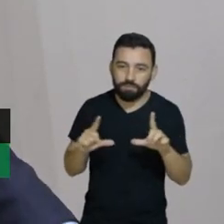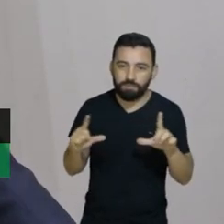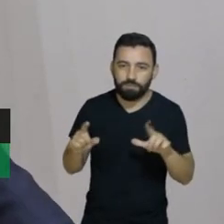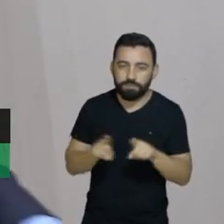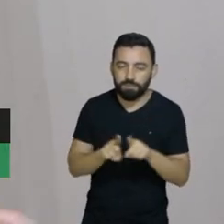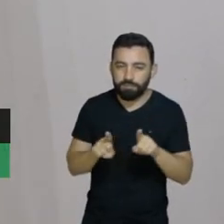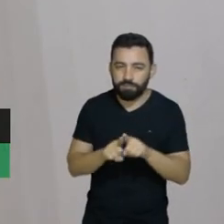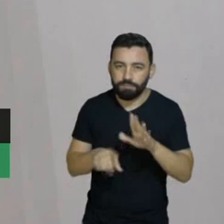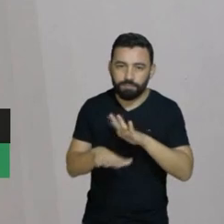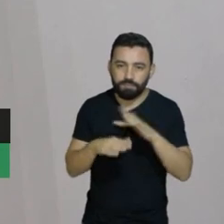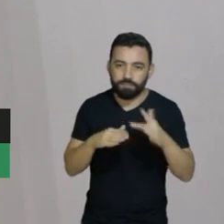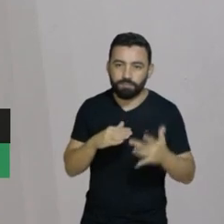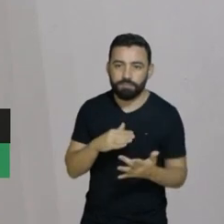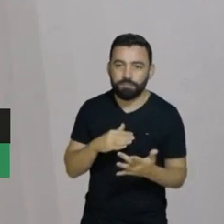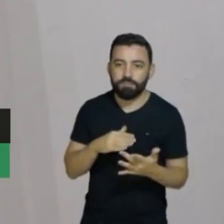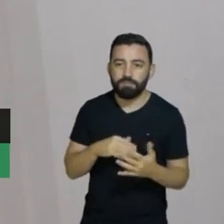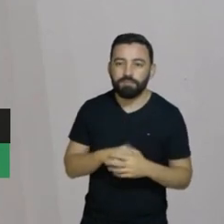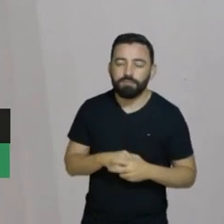sociais.